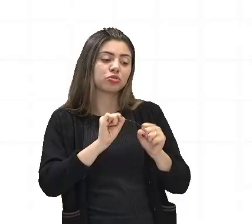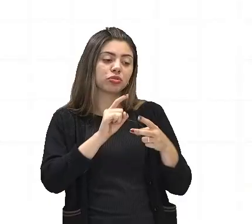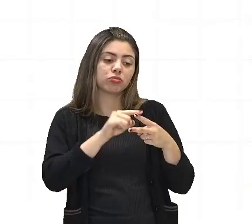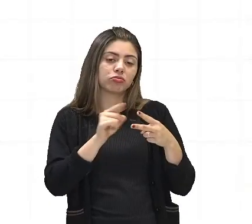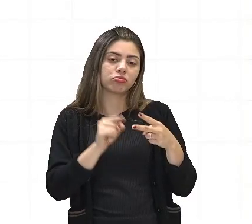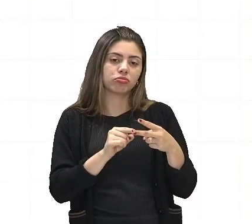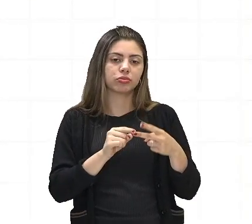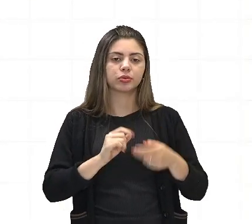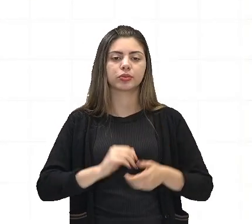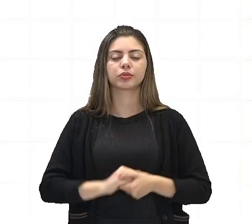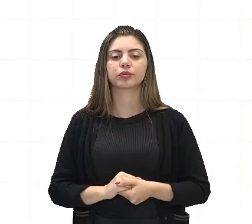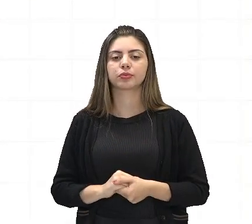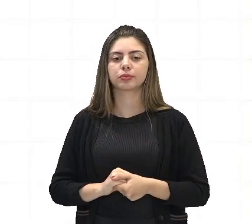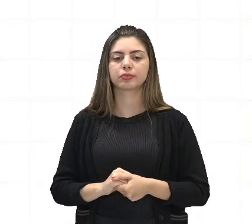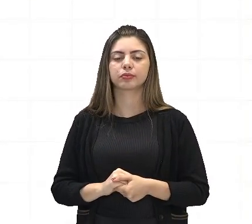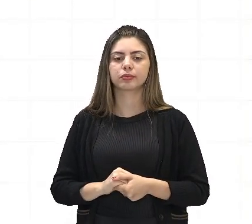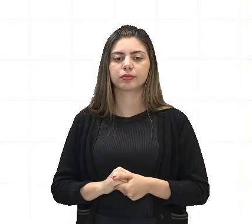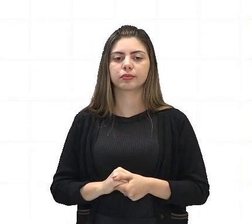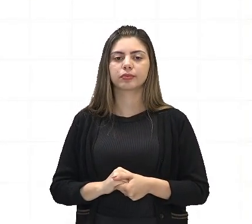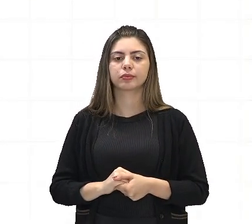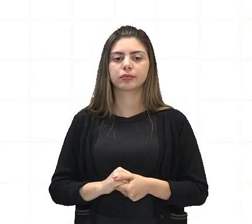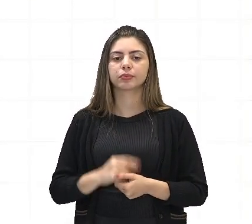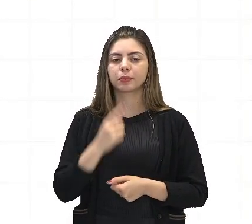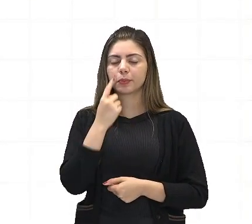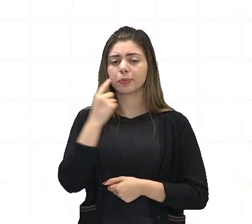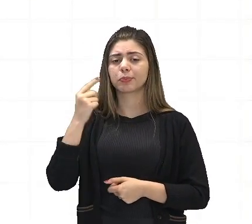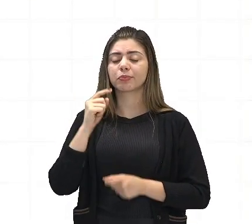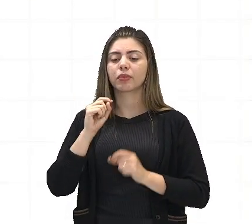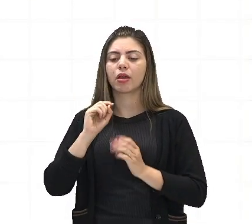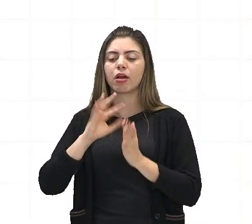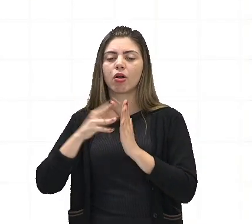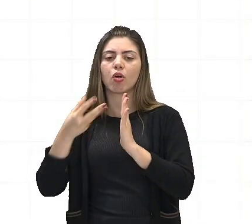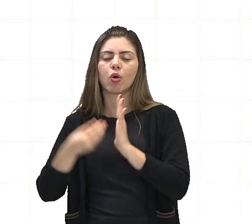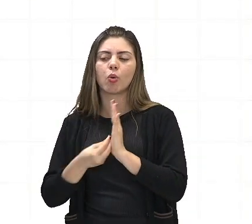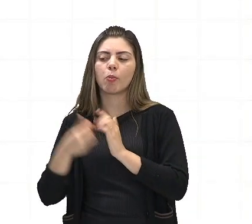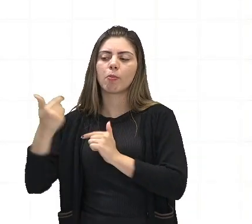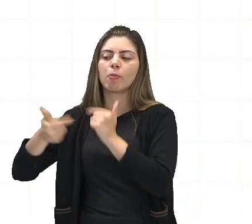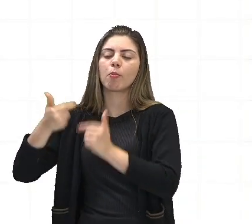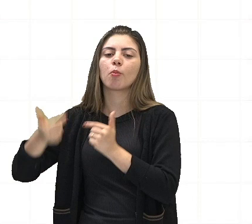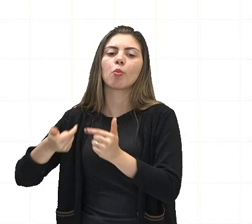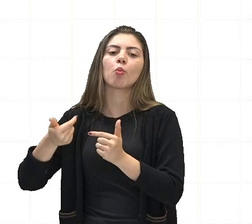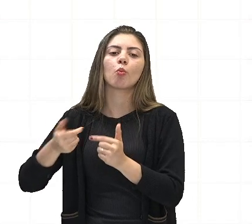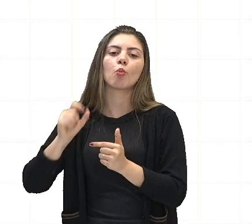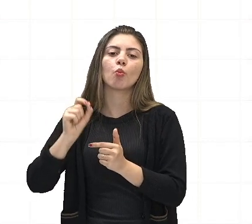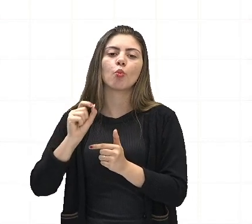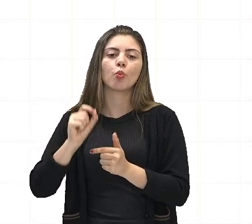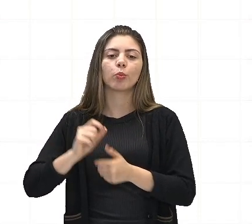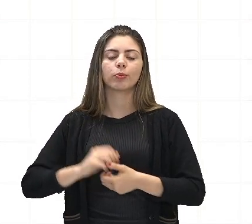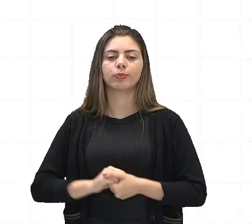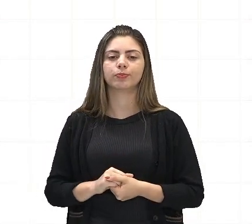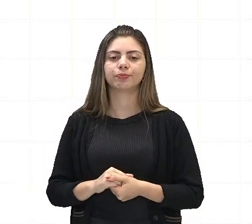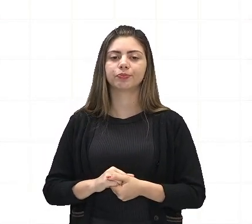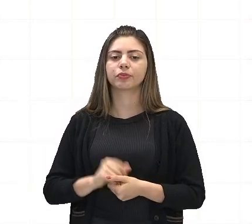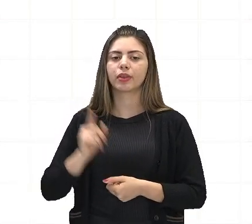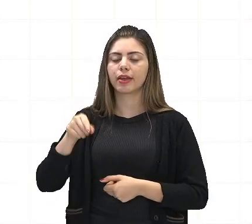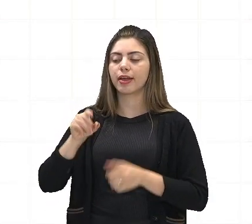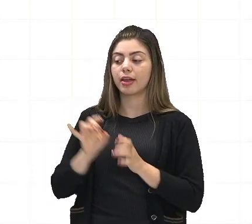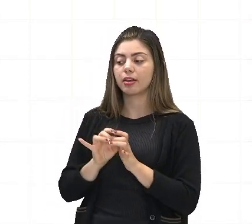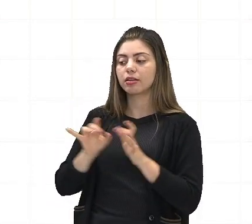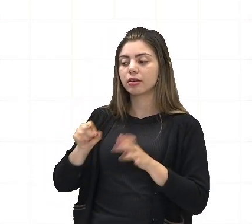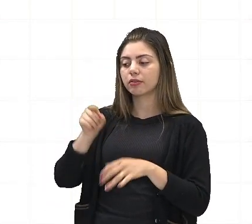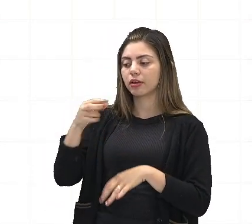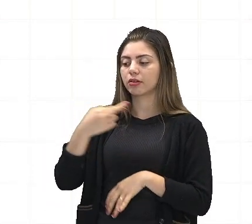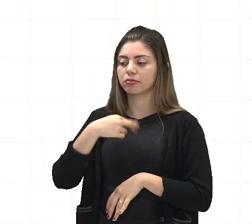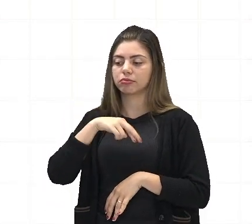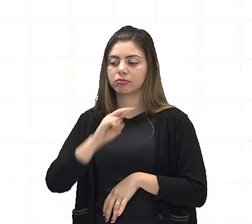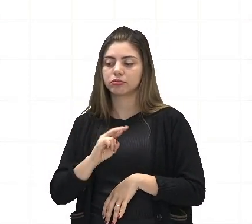as tradições quilombolas. Eu tenho aí, né, a liberdade para rituais religiosos,